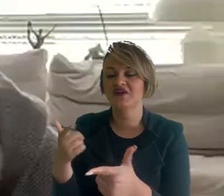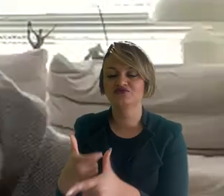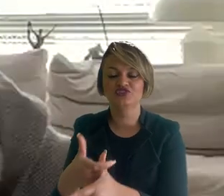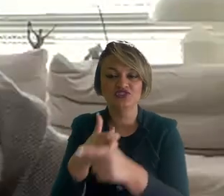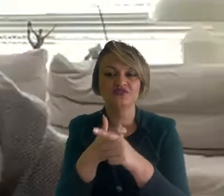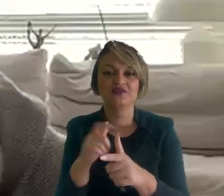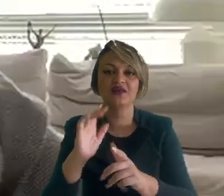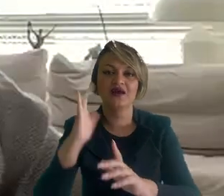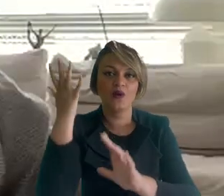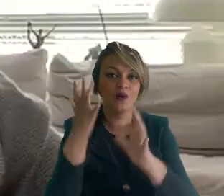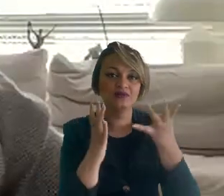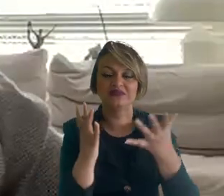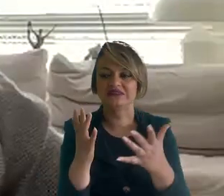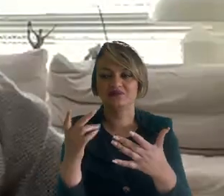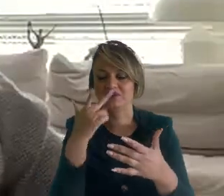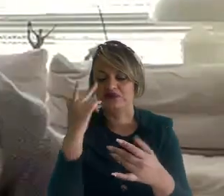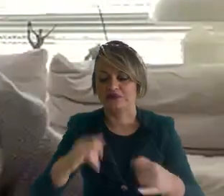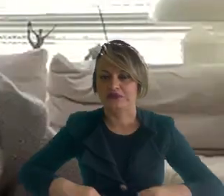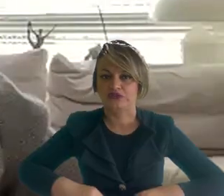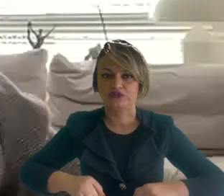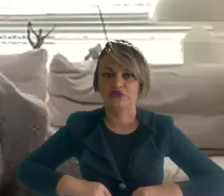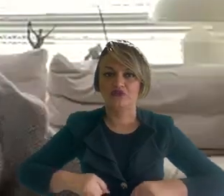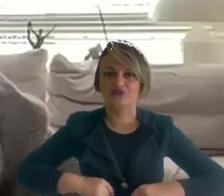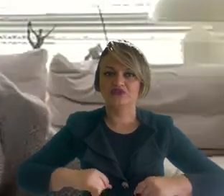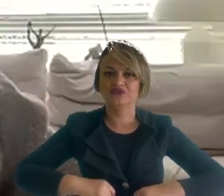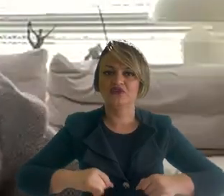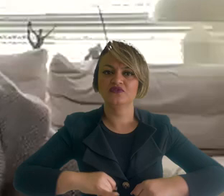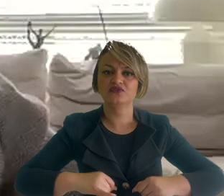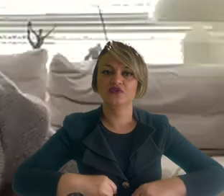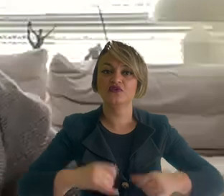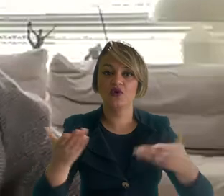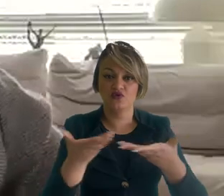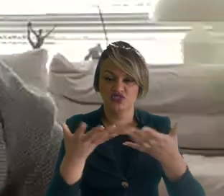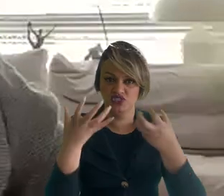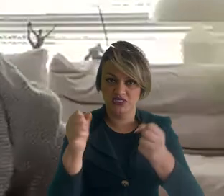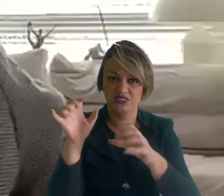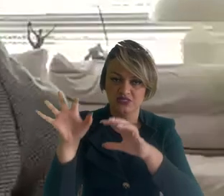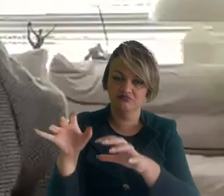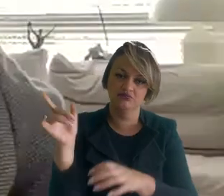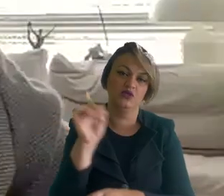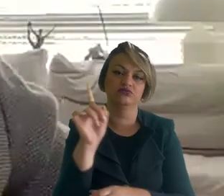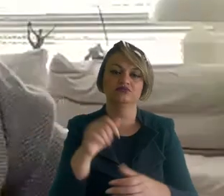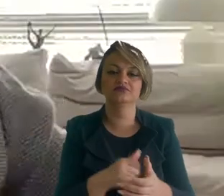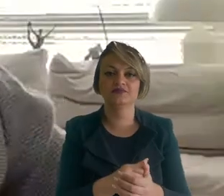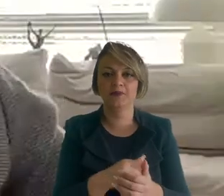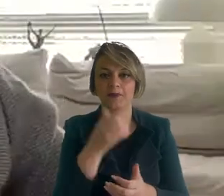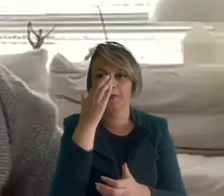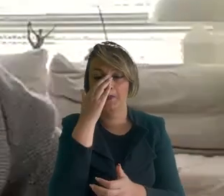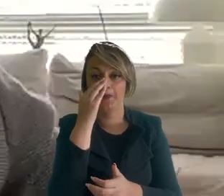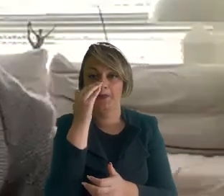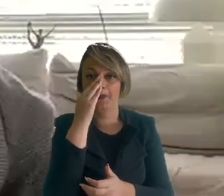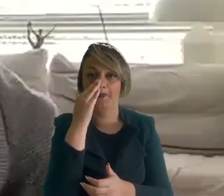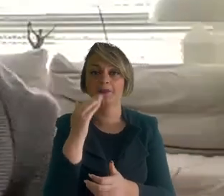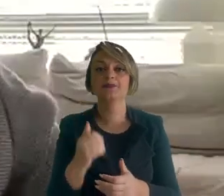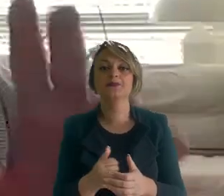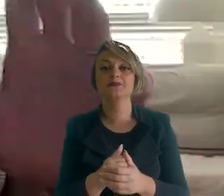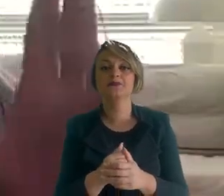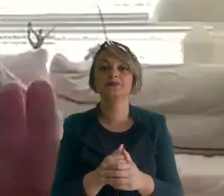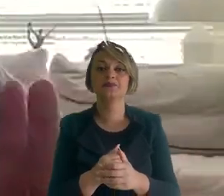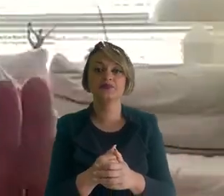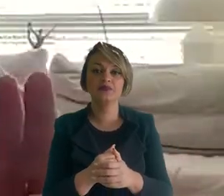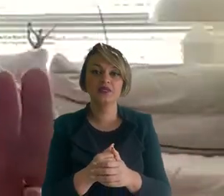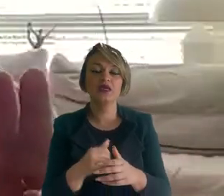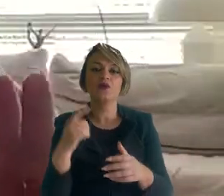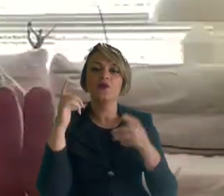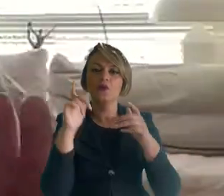coisa que não se tolera mais coisa que não se tolera mais muito bem Quais são qual